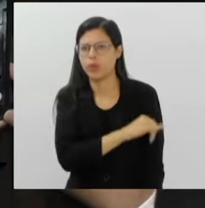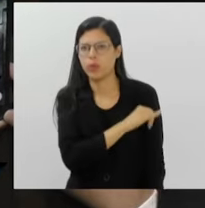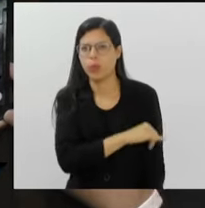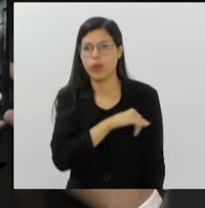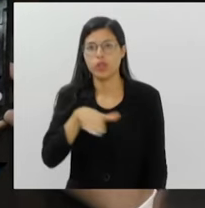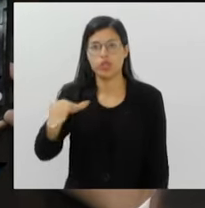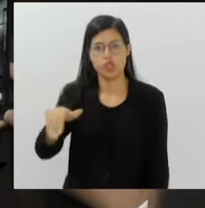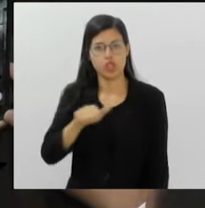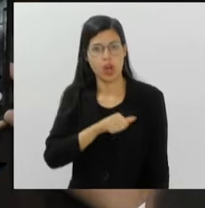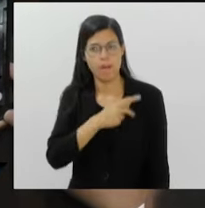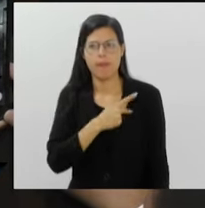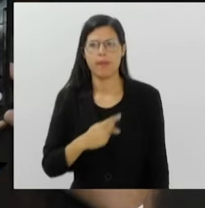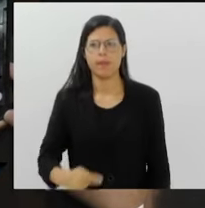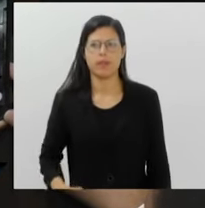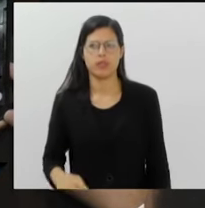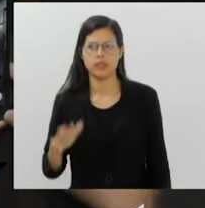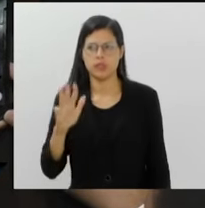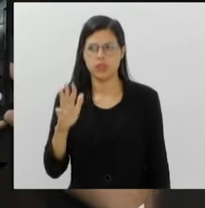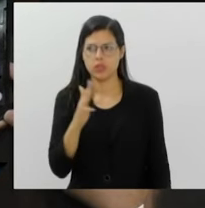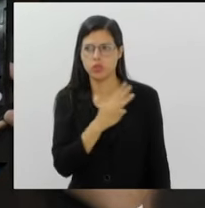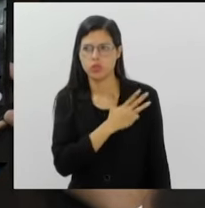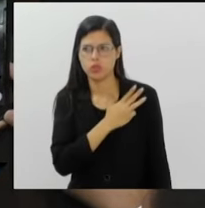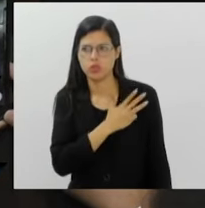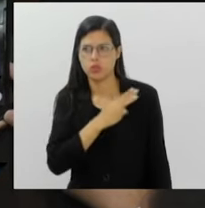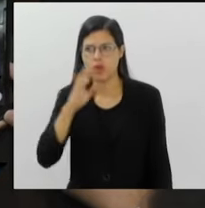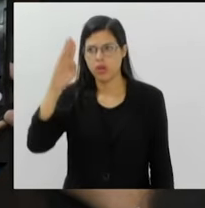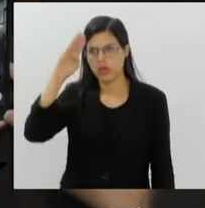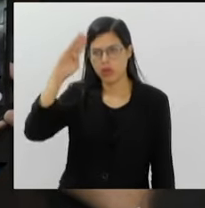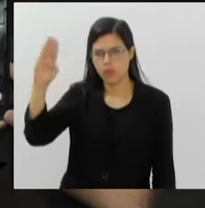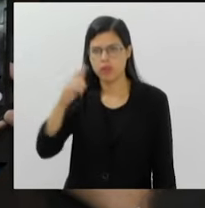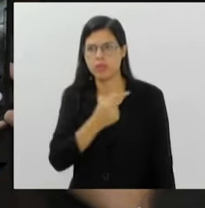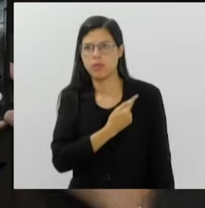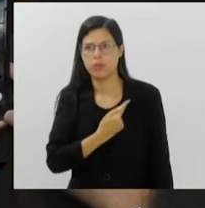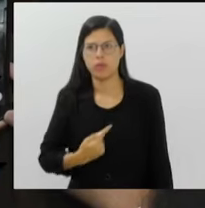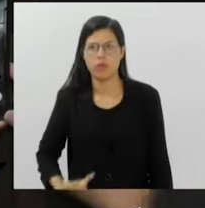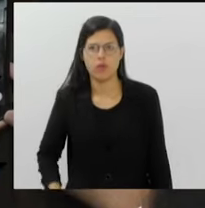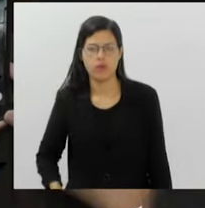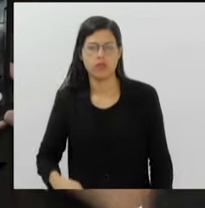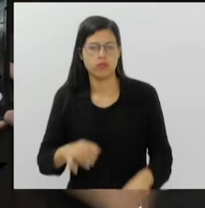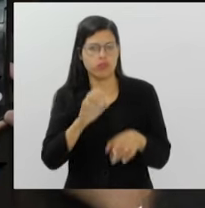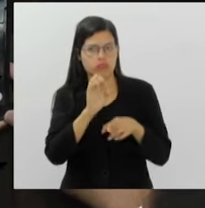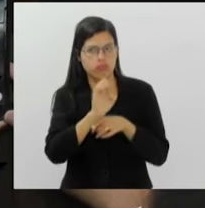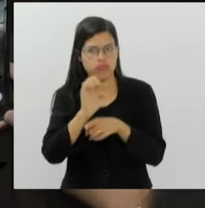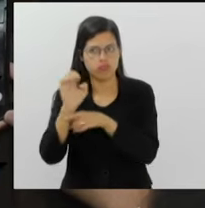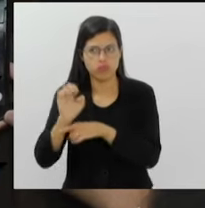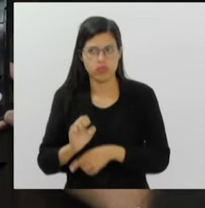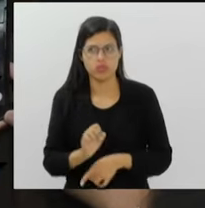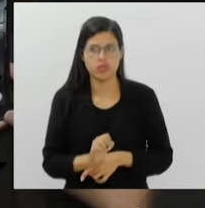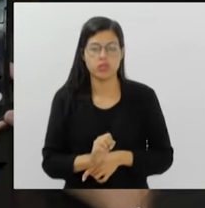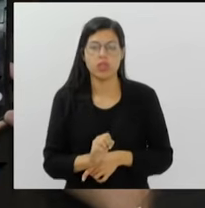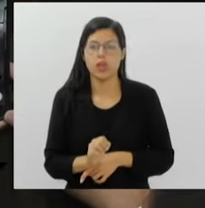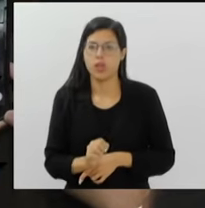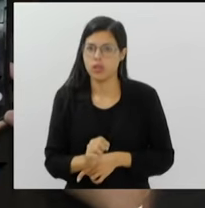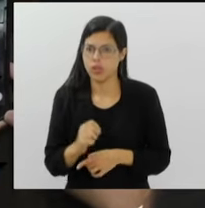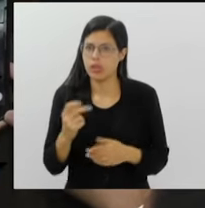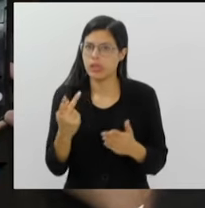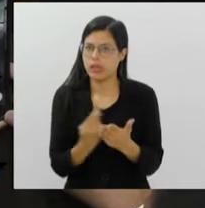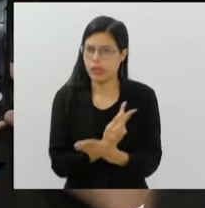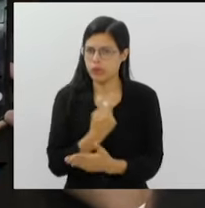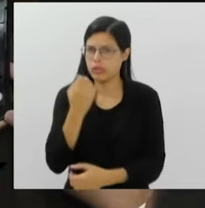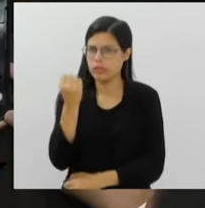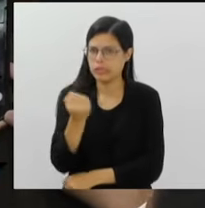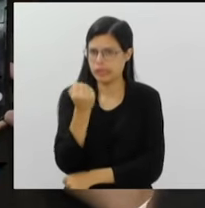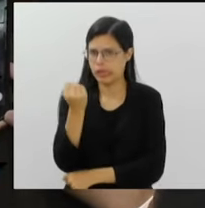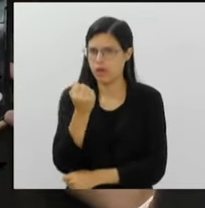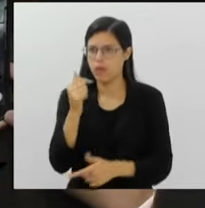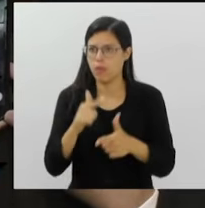Lula, chamar os principais governadores dos estados, deputado Chico Machado, que são mais assolados com essa grave crise que a gente enfrenta,